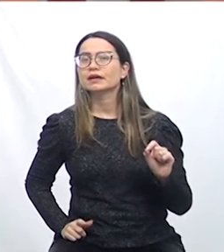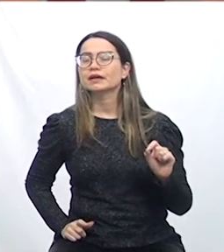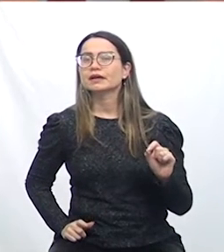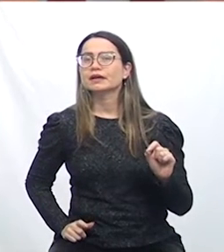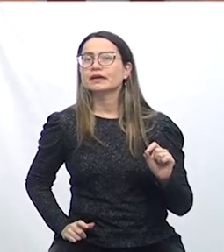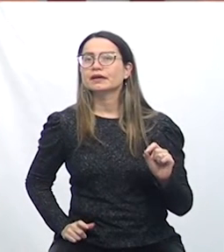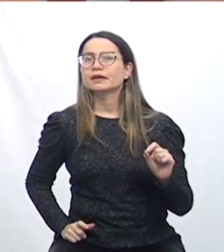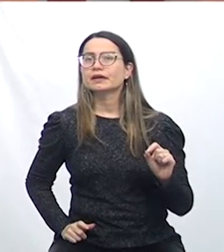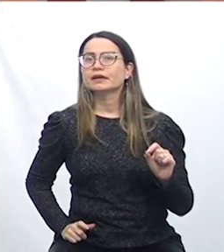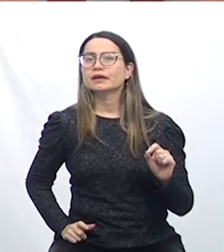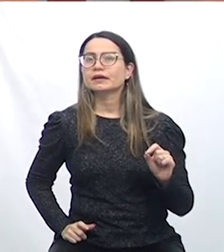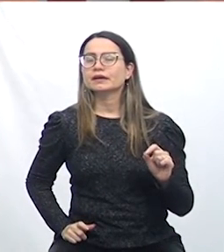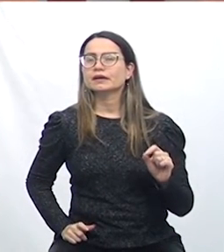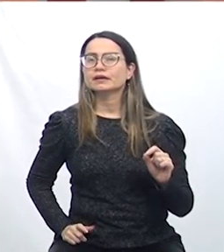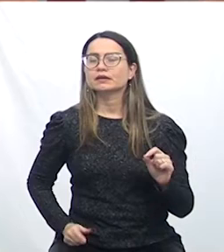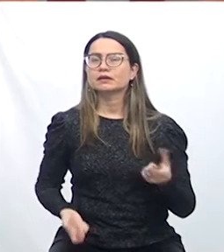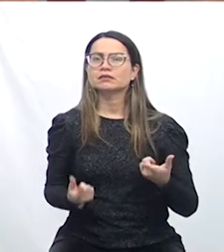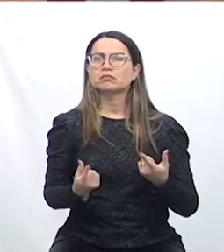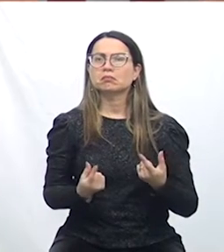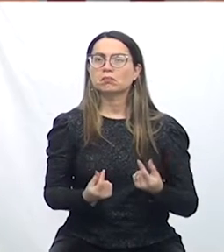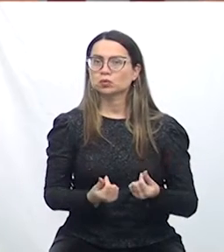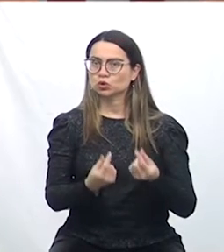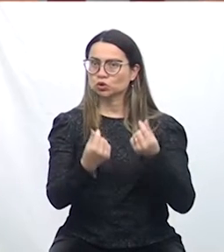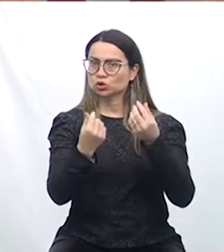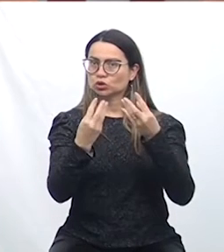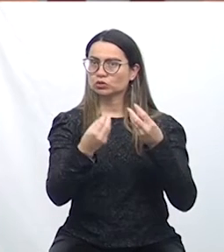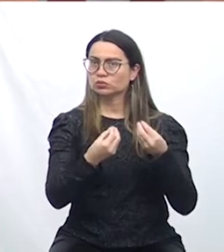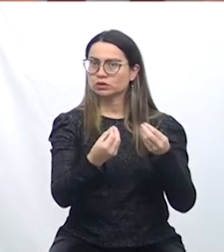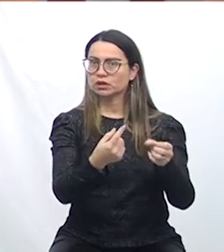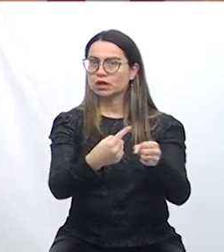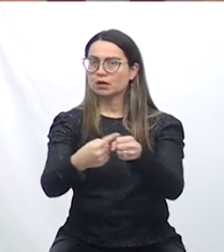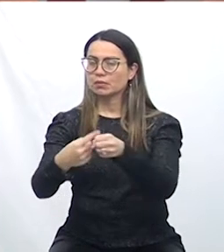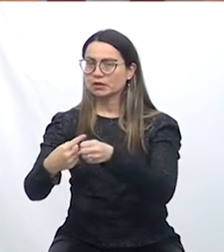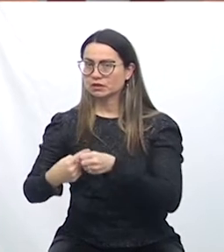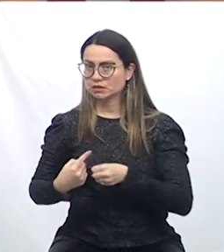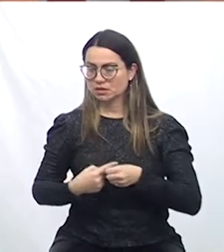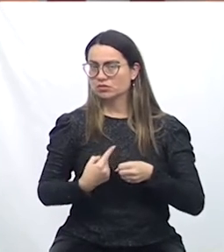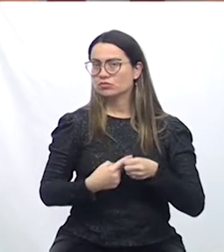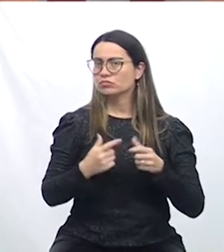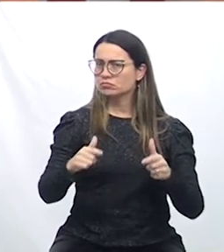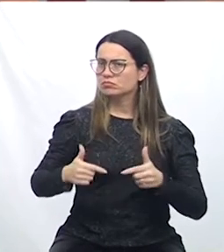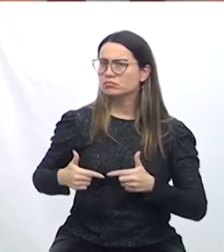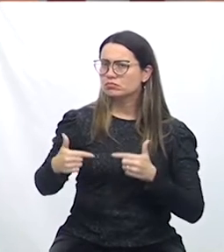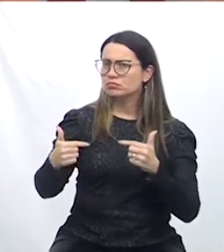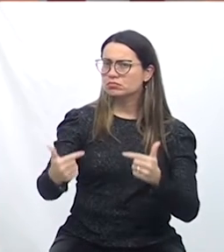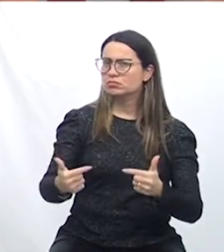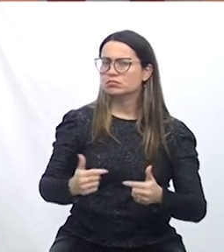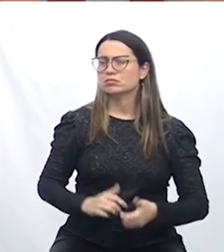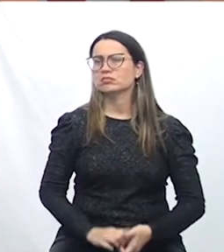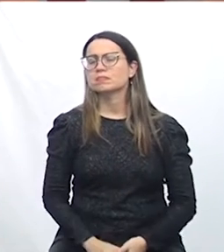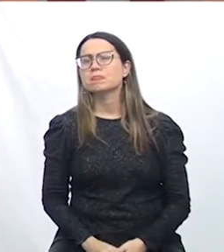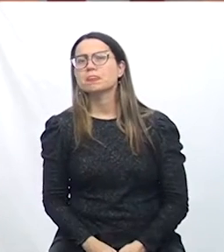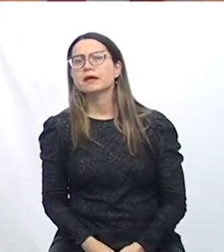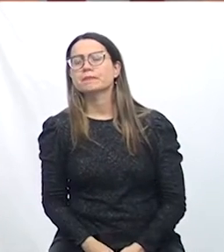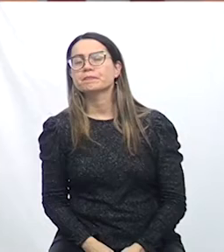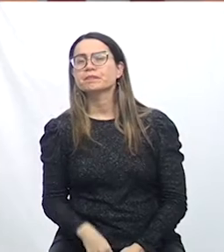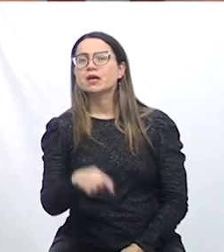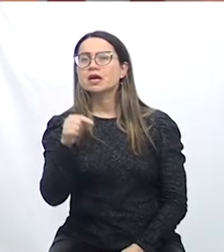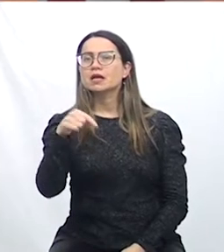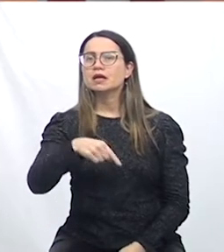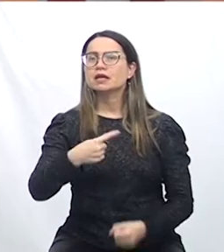municipalista, trazendo muitos recursos para nossas cidades, para o nosso município. E aqui de